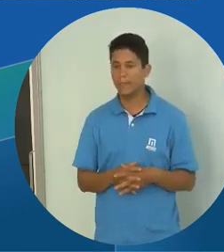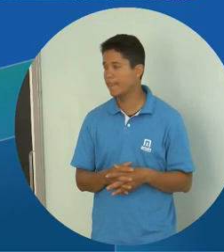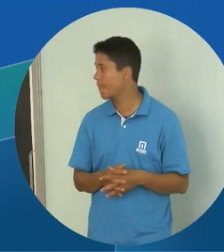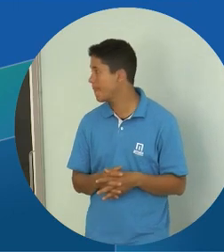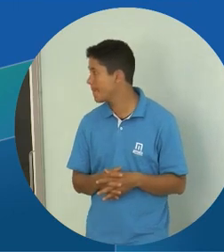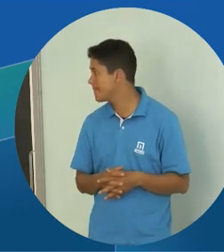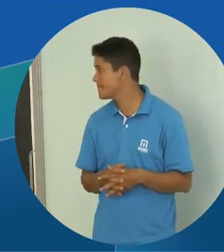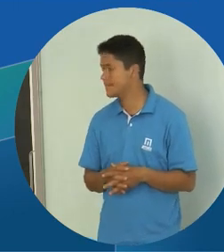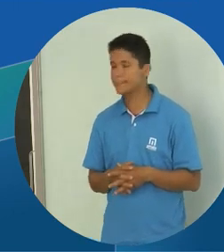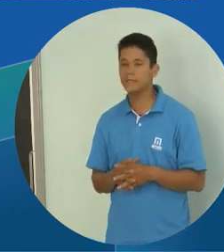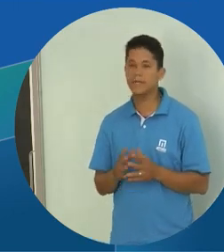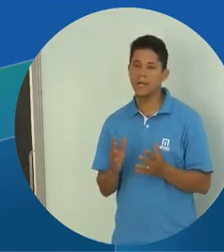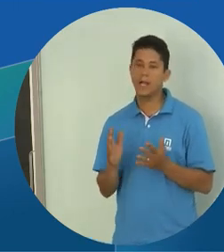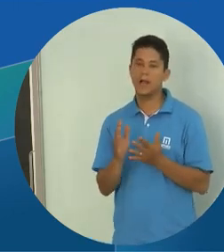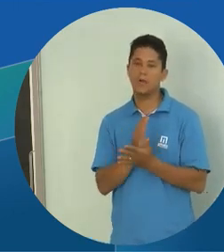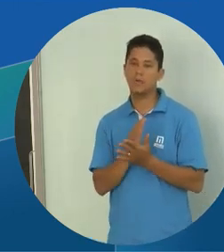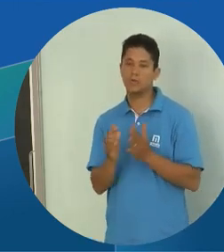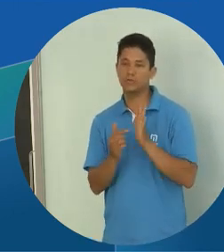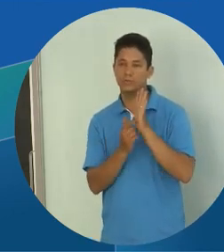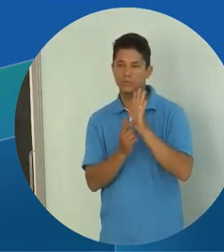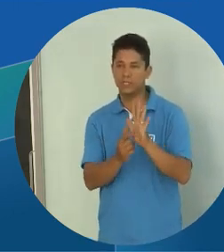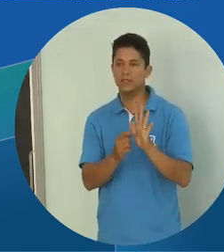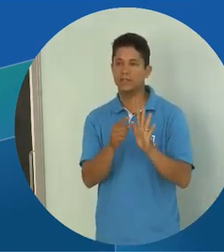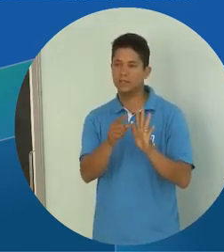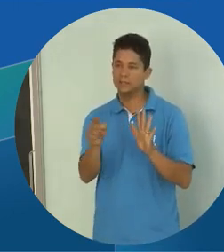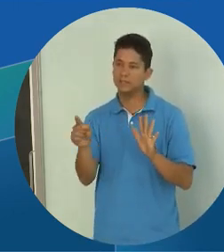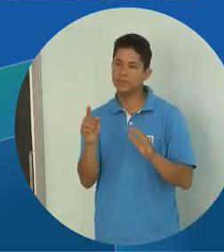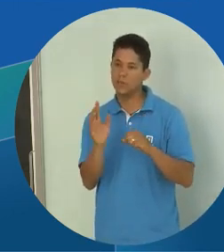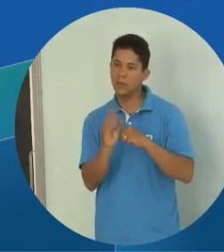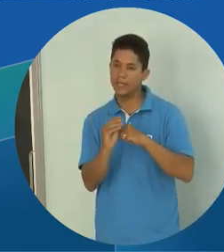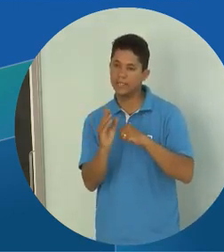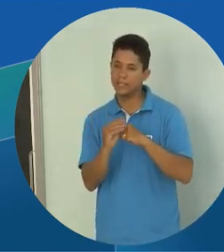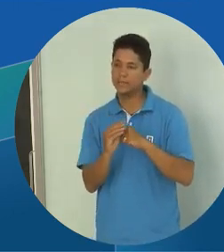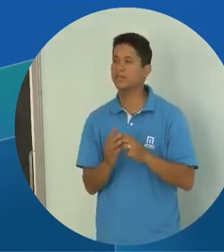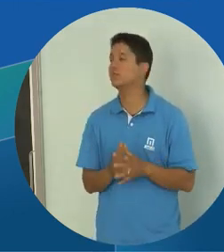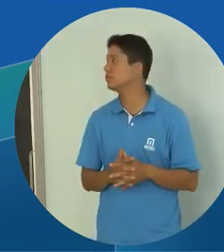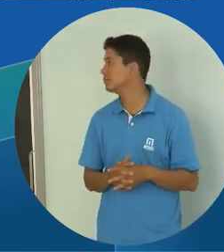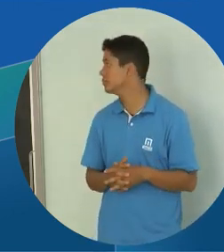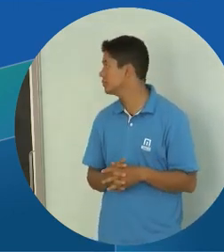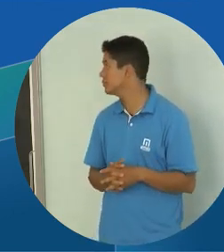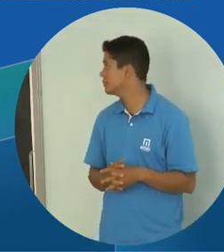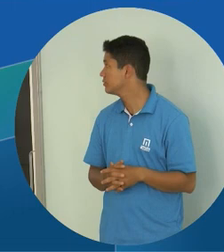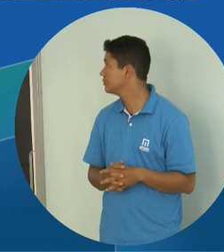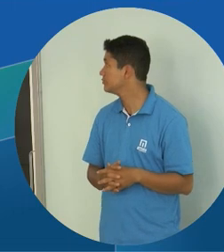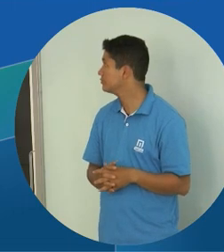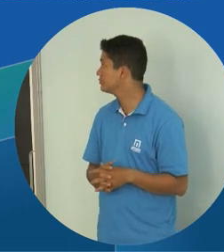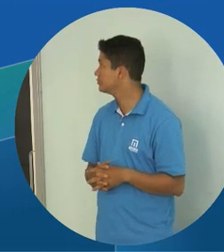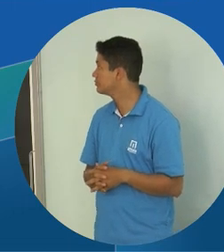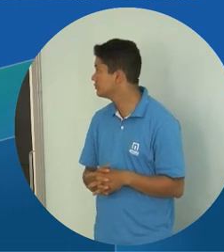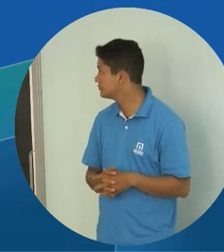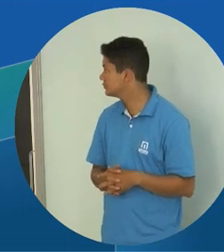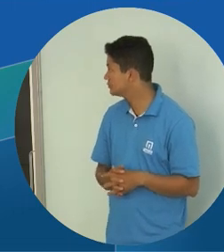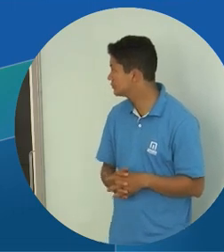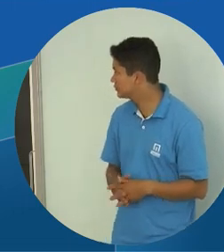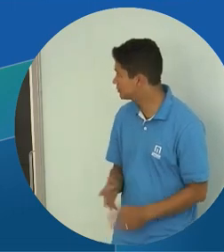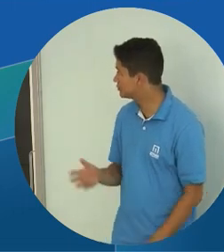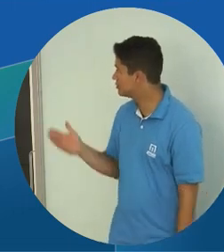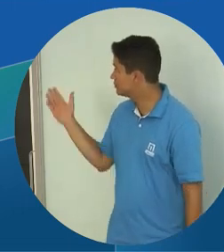para o pessoal ter conhecimento. Às vezes as pessoas nem conhecem, a gente está trabalhando com isso, né? O primeiro caso foi um